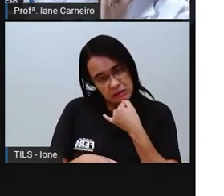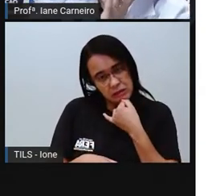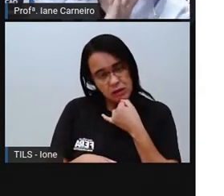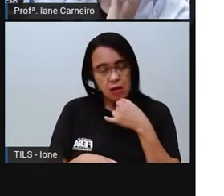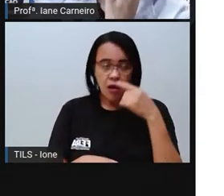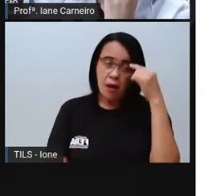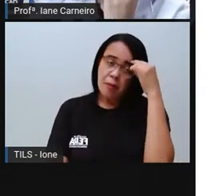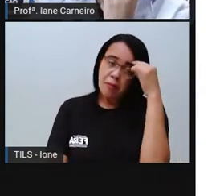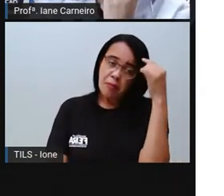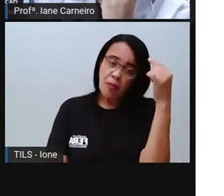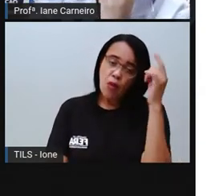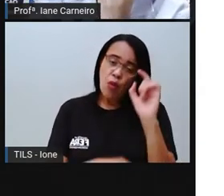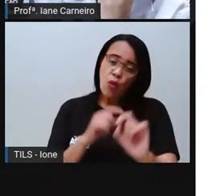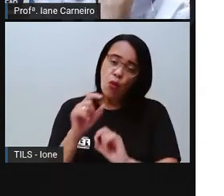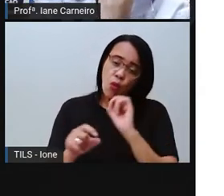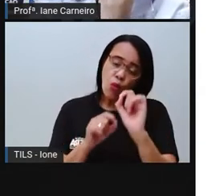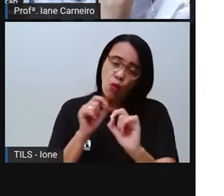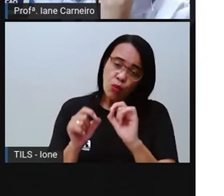está triste?